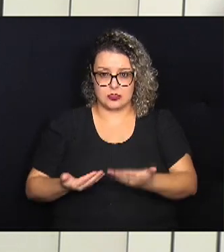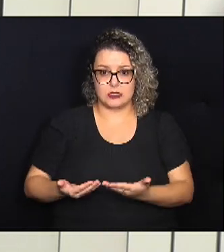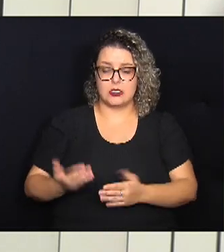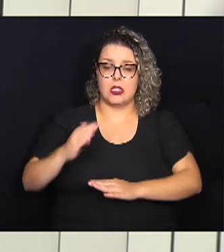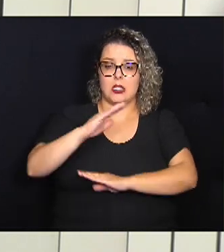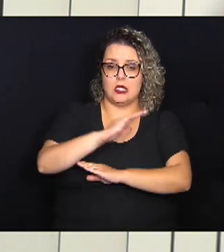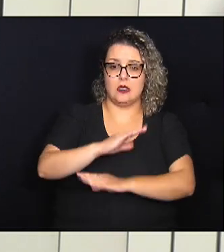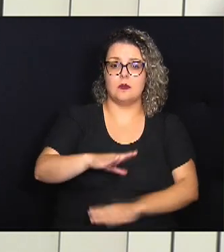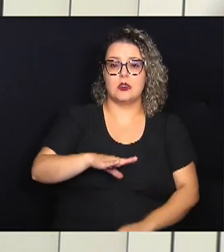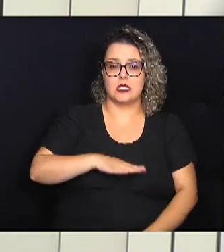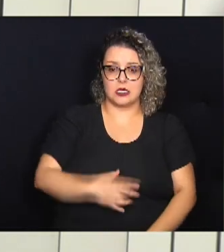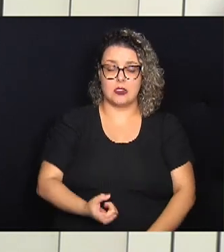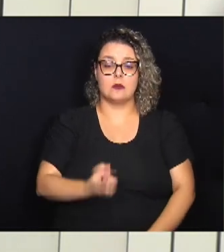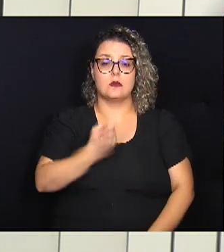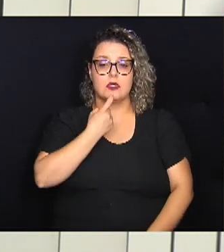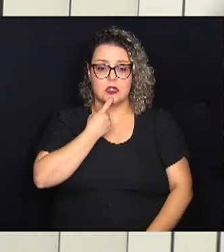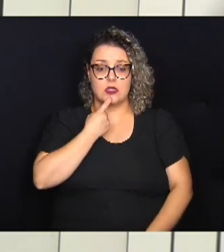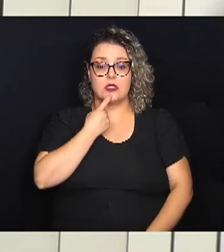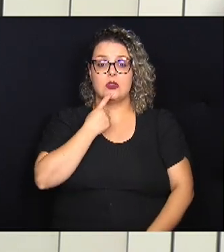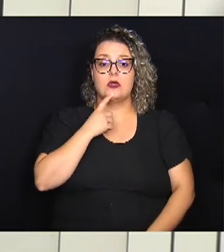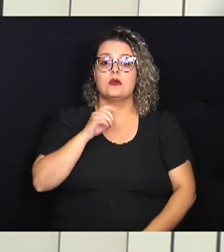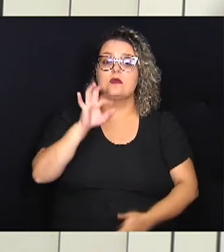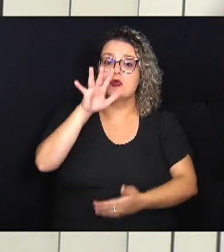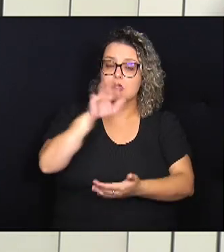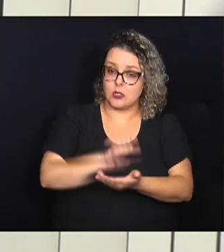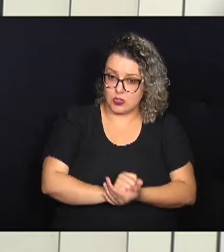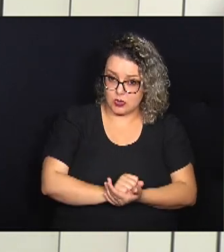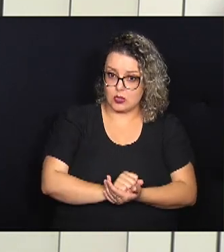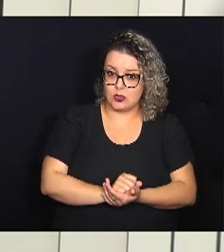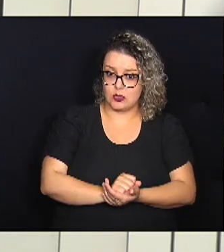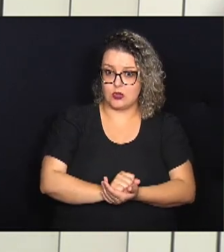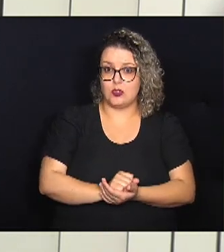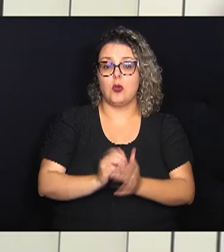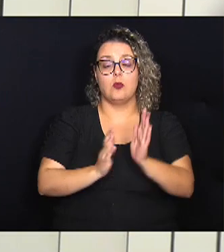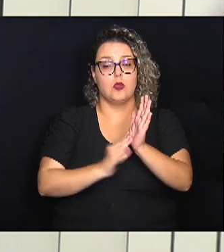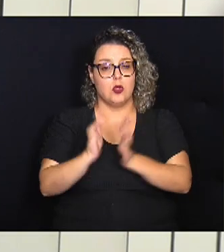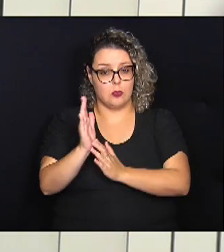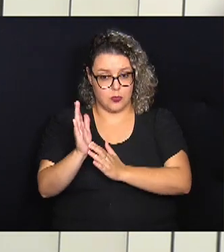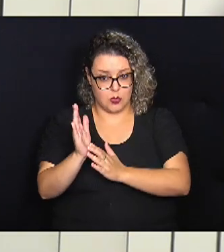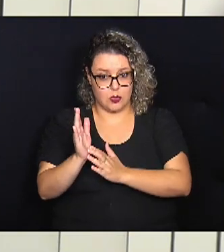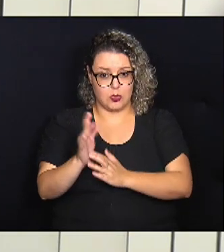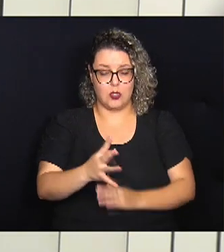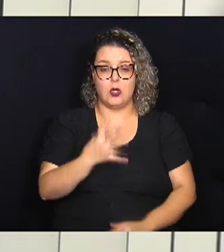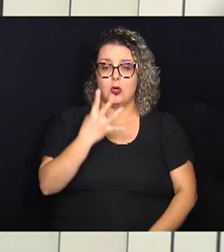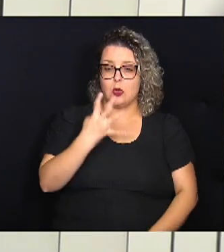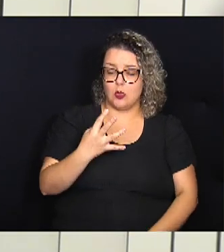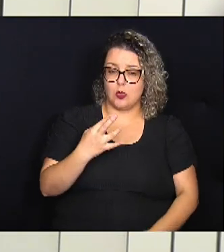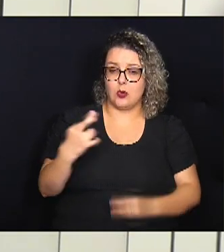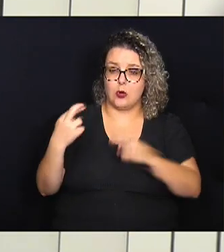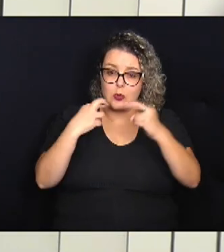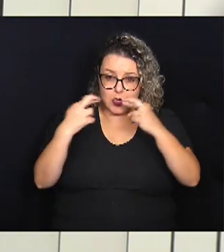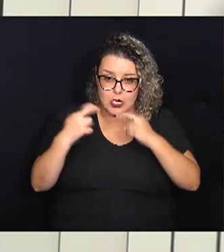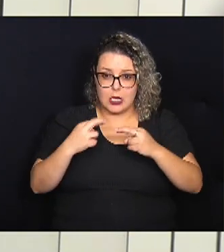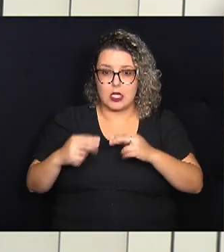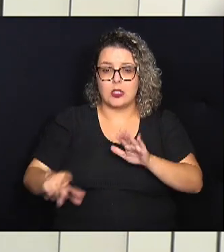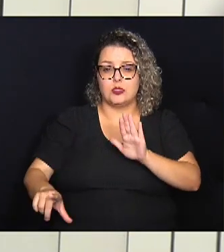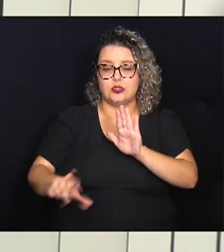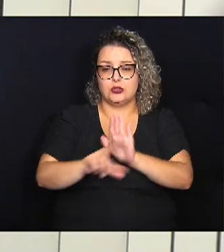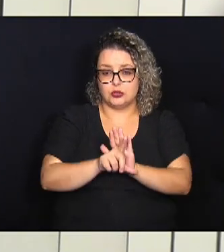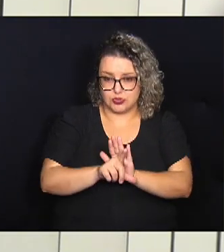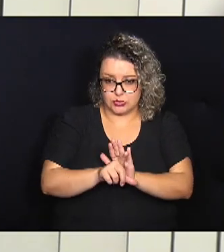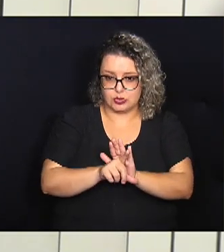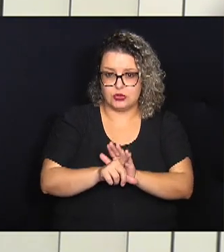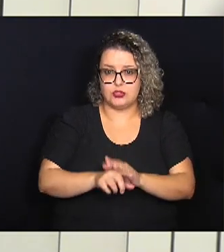de Campinas, que deverão ser preenchidos por concurso. São 4 de analista legislativo de tecnologia